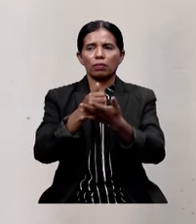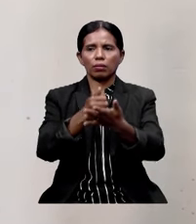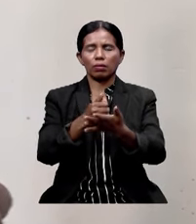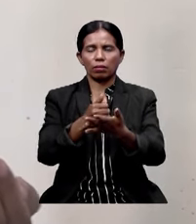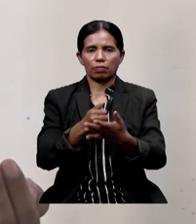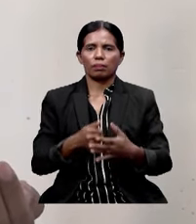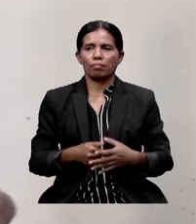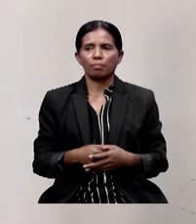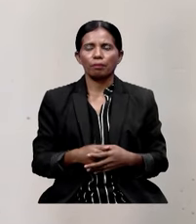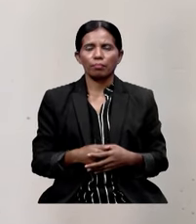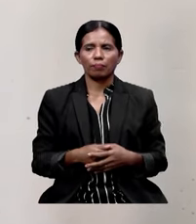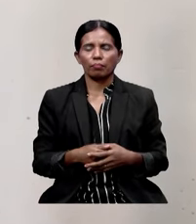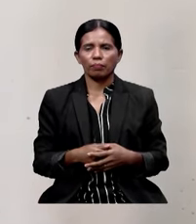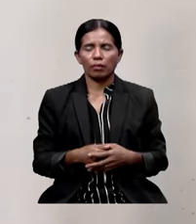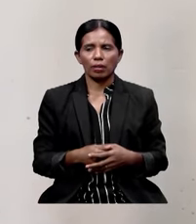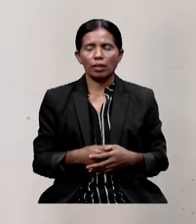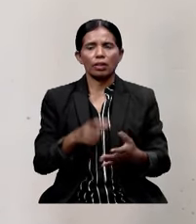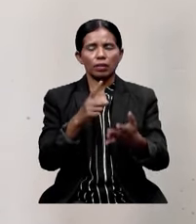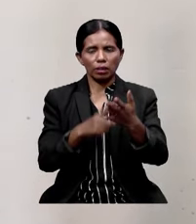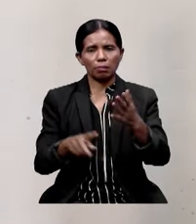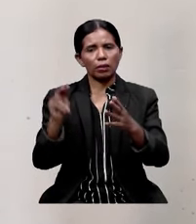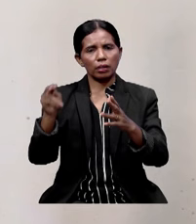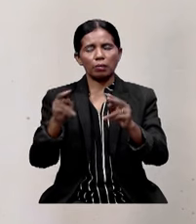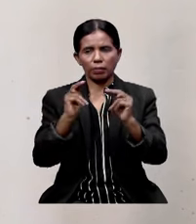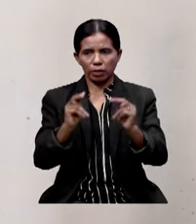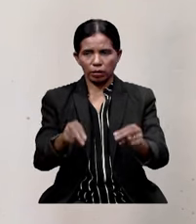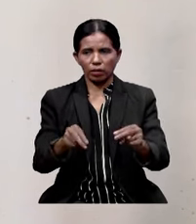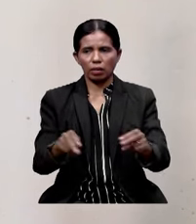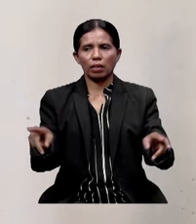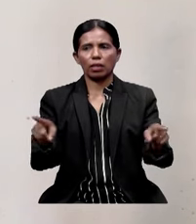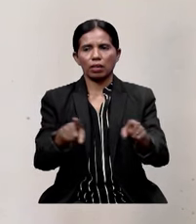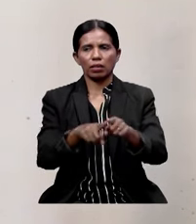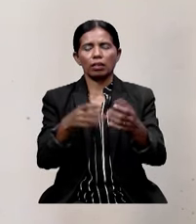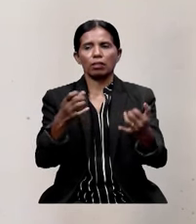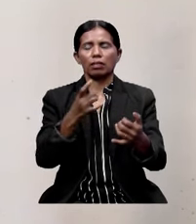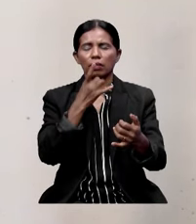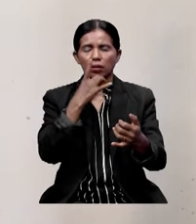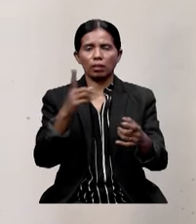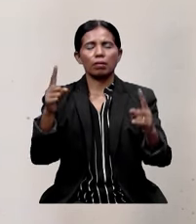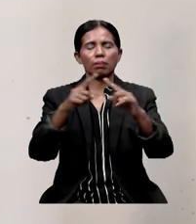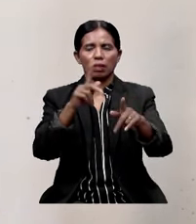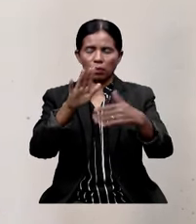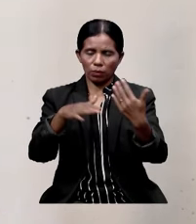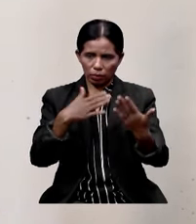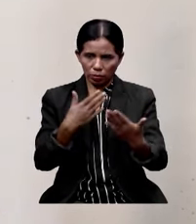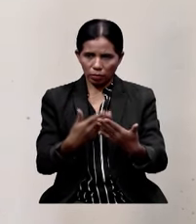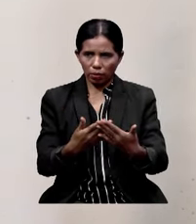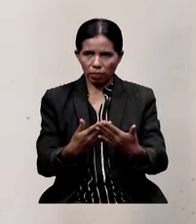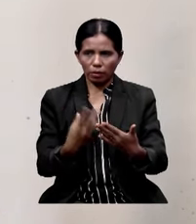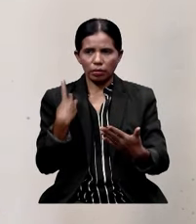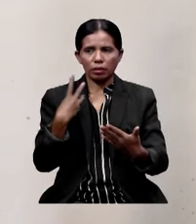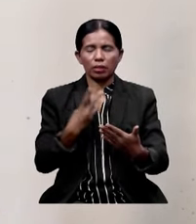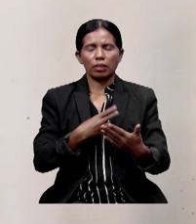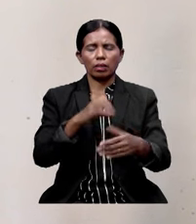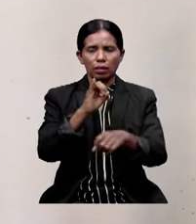par ni saida mak ni precisa Anes anda dawang ahine bai mahoto tu fungsao ita religiosa ga